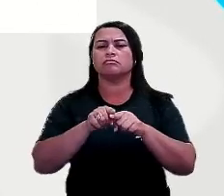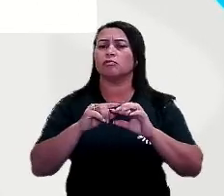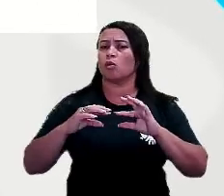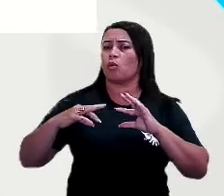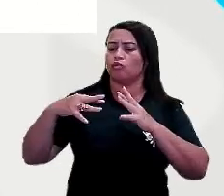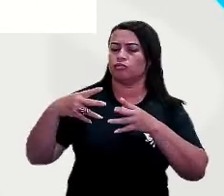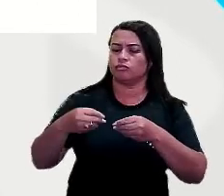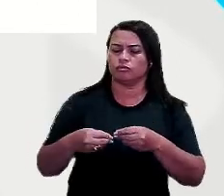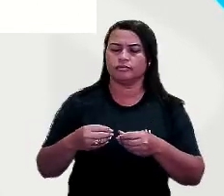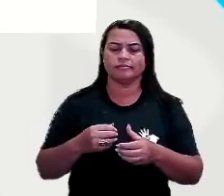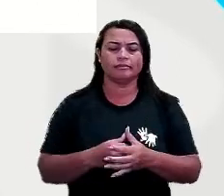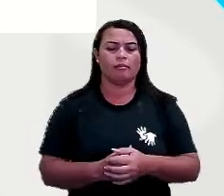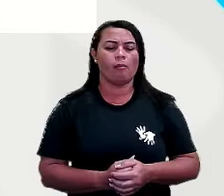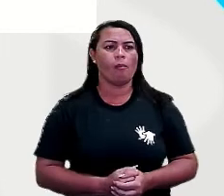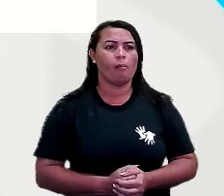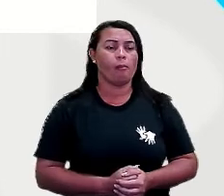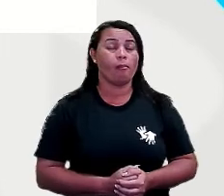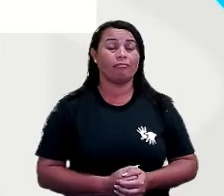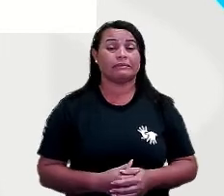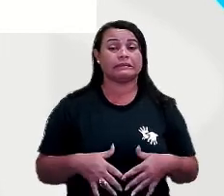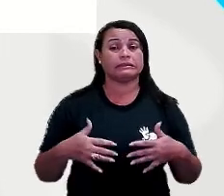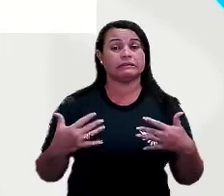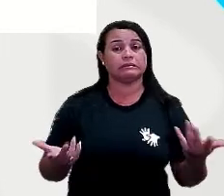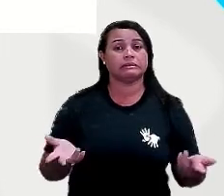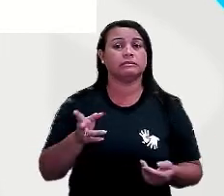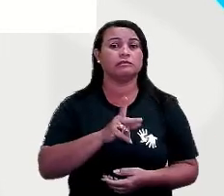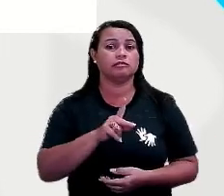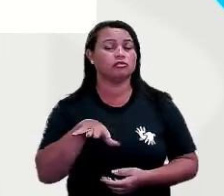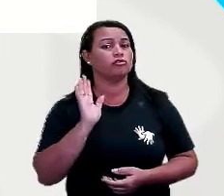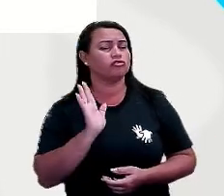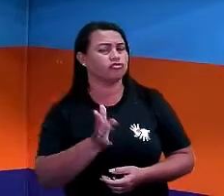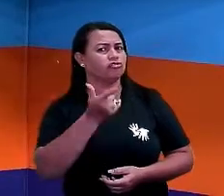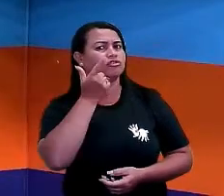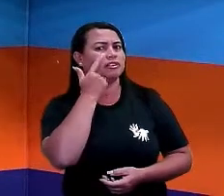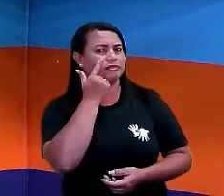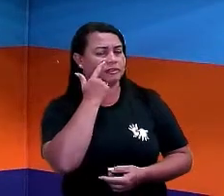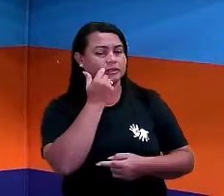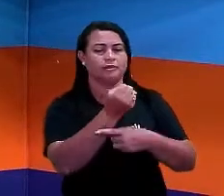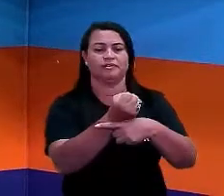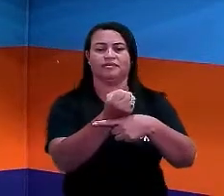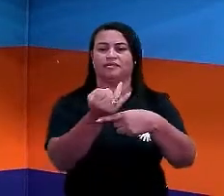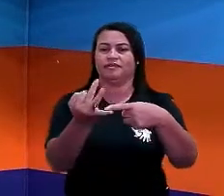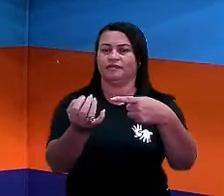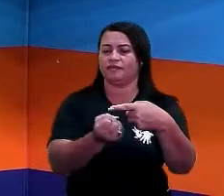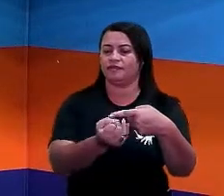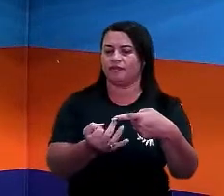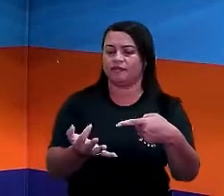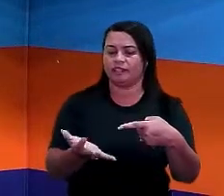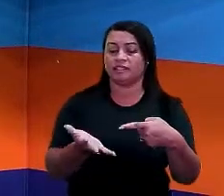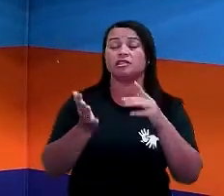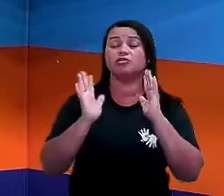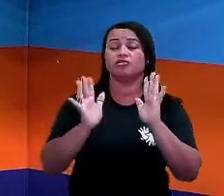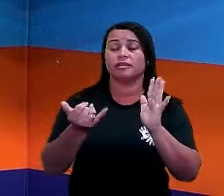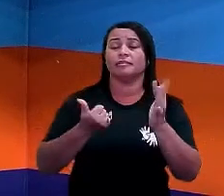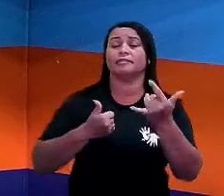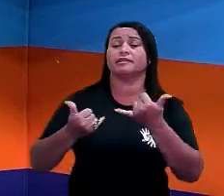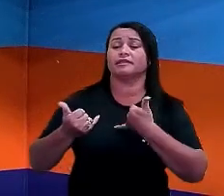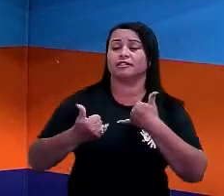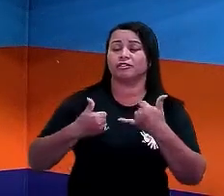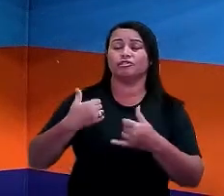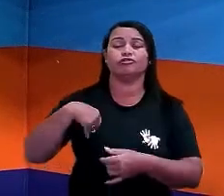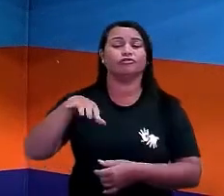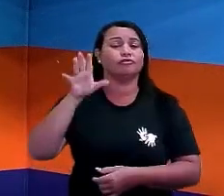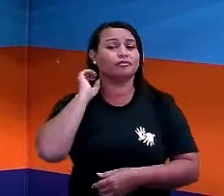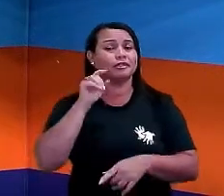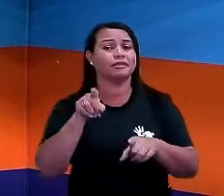todo. Eita, professora, eu já vi que esse negócio de fração, já me disseram, já ouvi falar